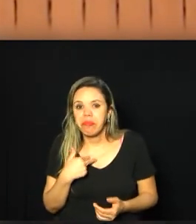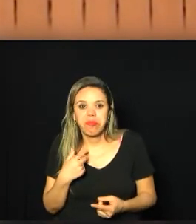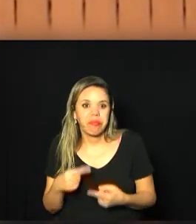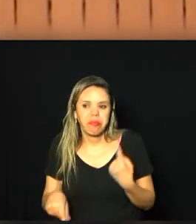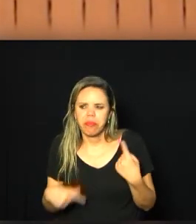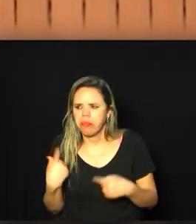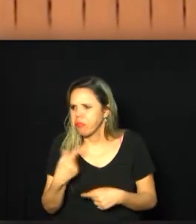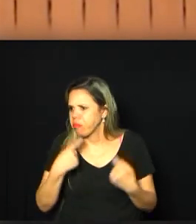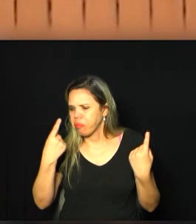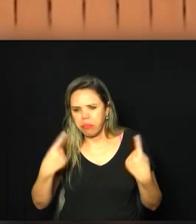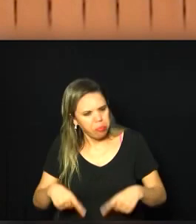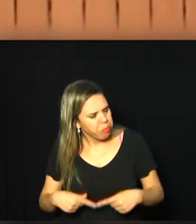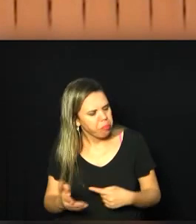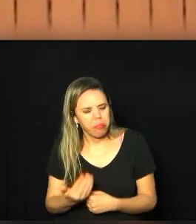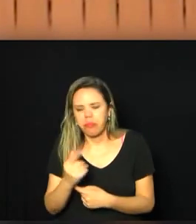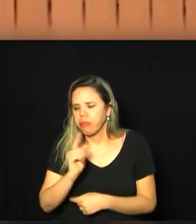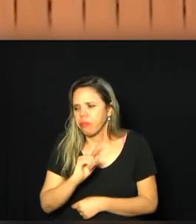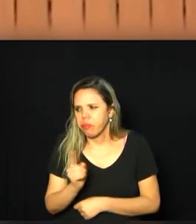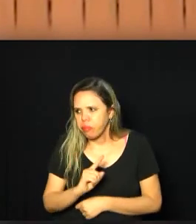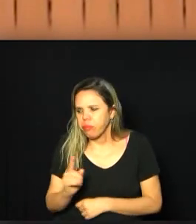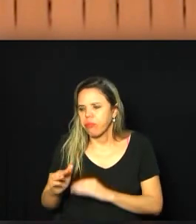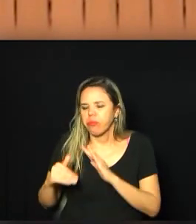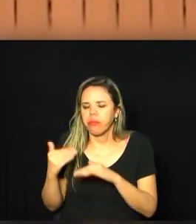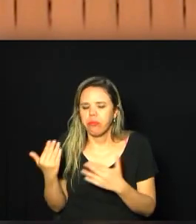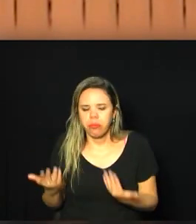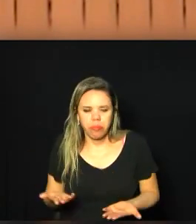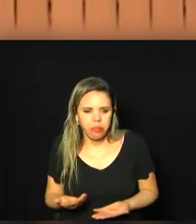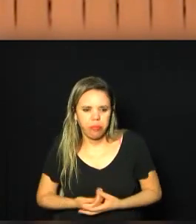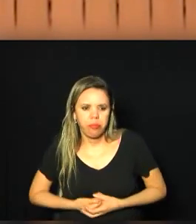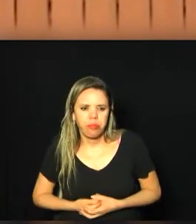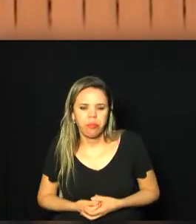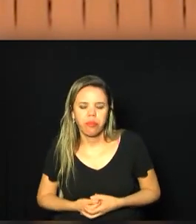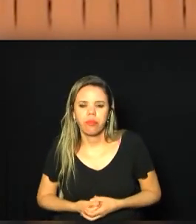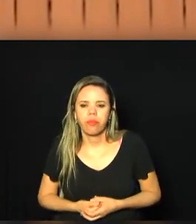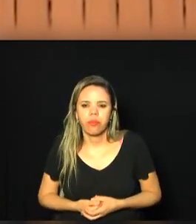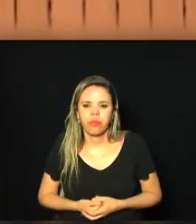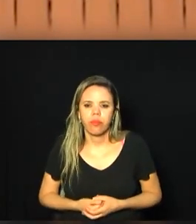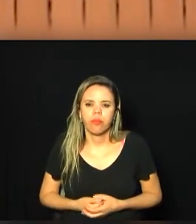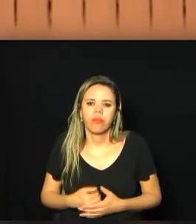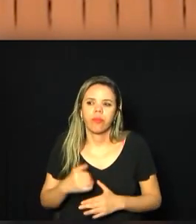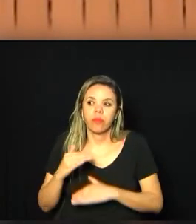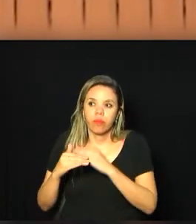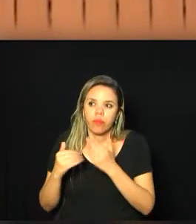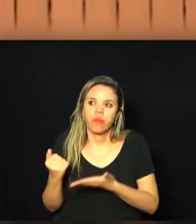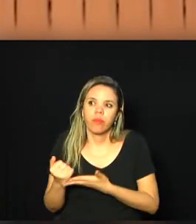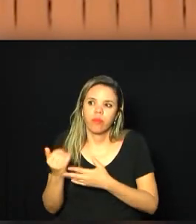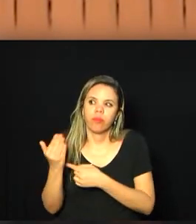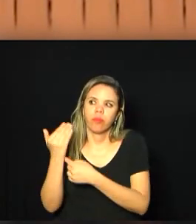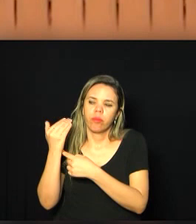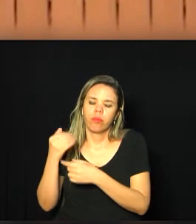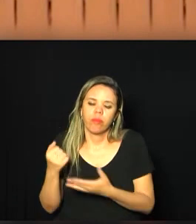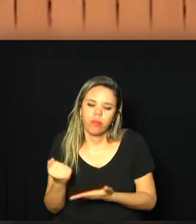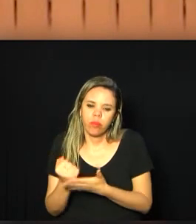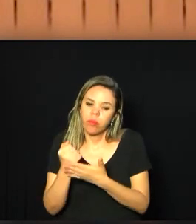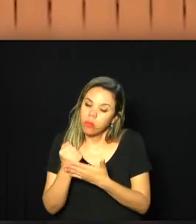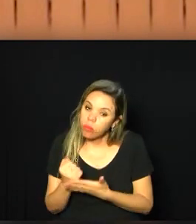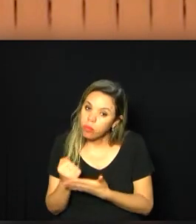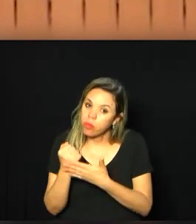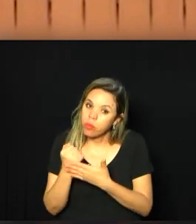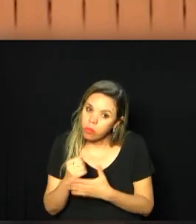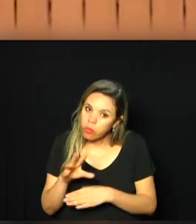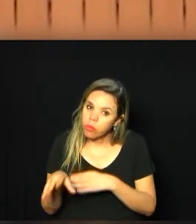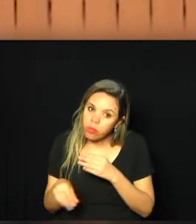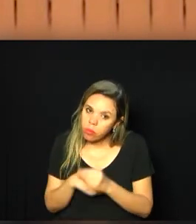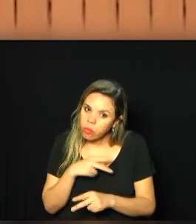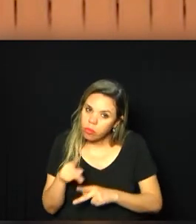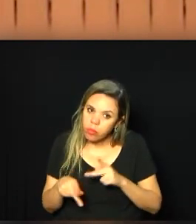não somos contra a tecnologia, os avanços tecnológicos, desde que os avanços tecnológicos e a tecnologia venham para